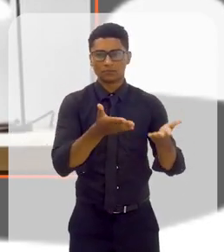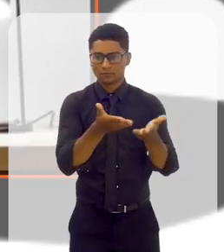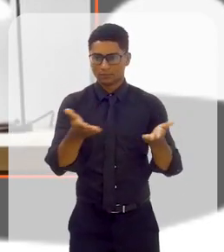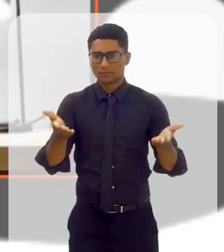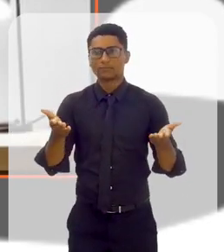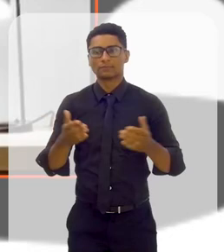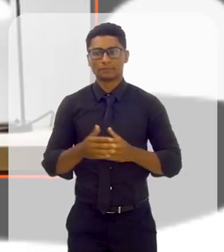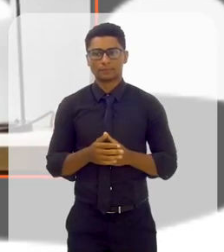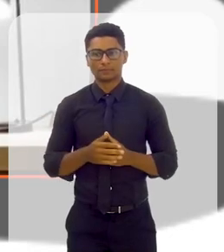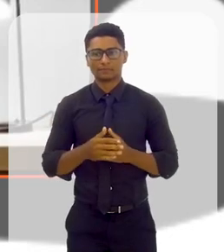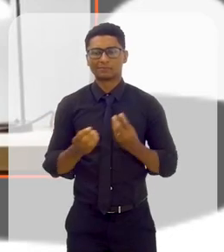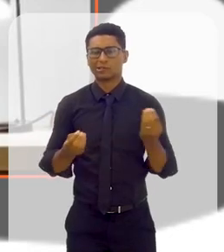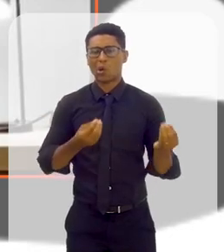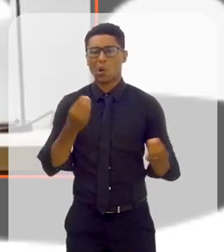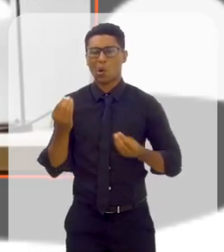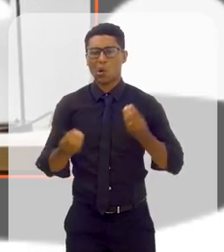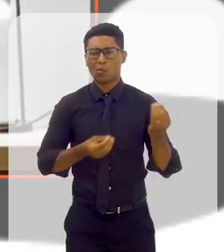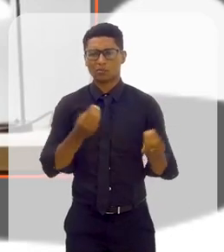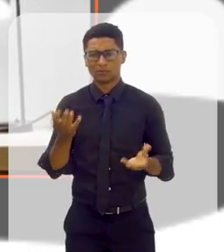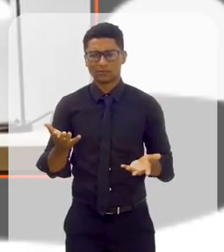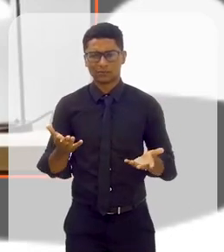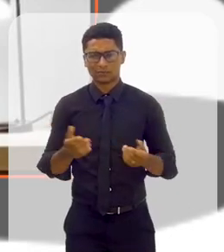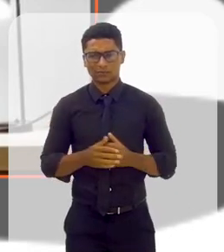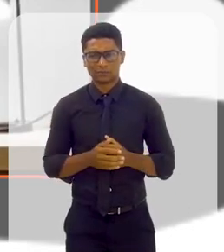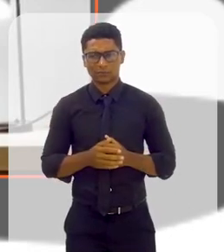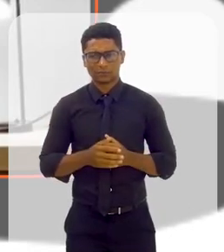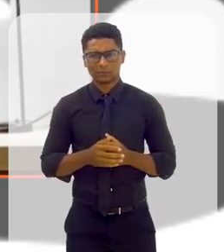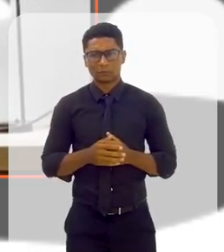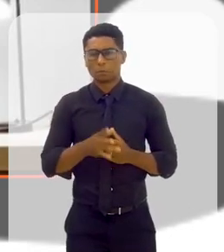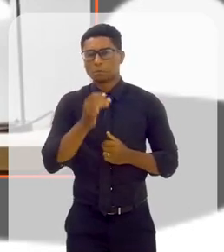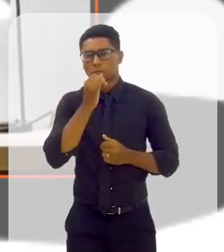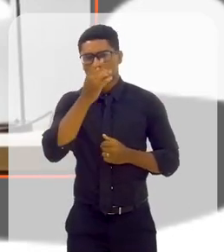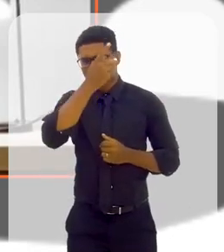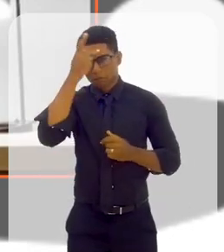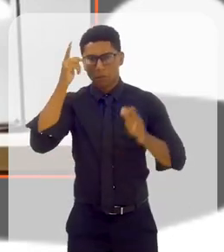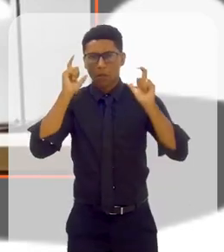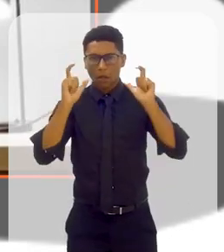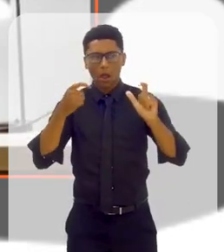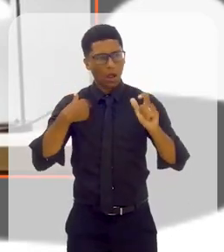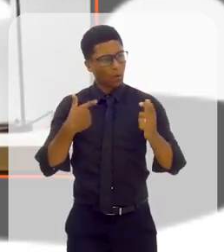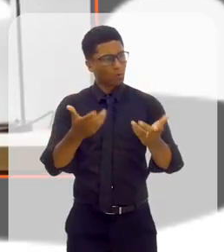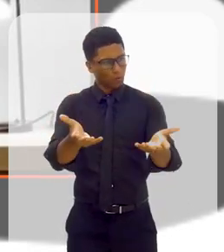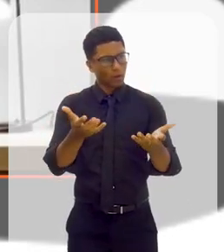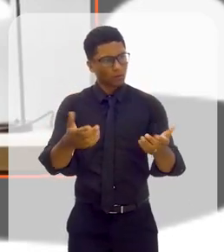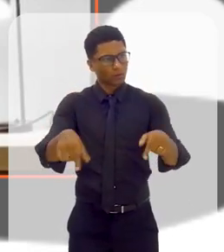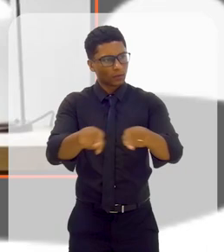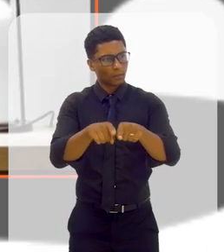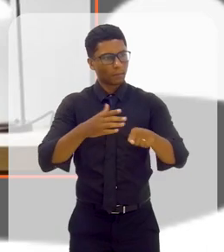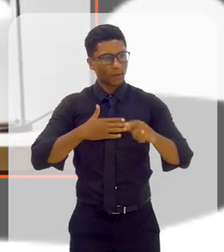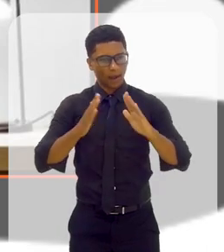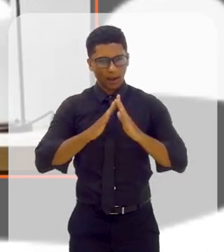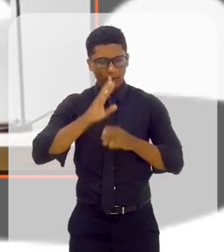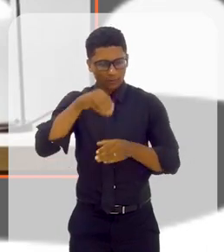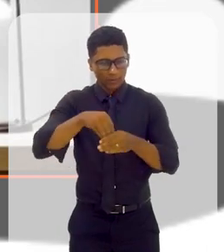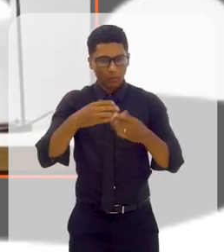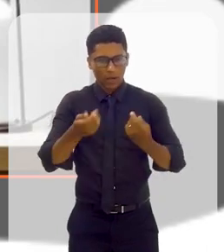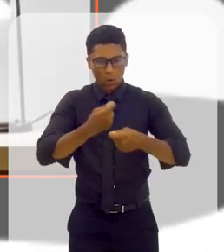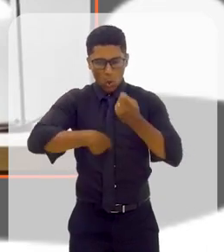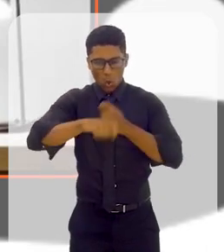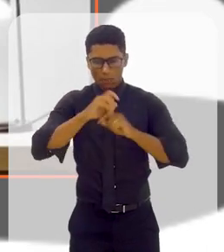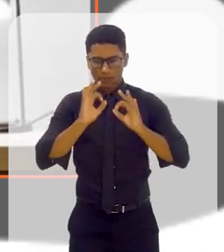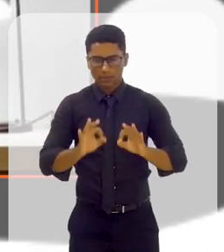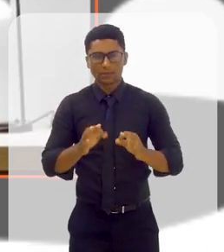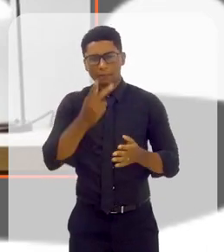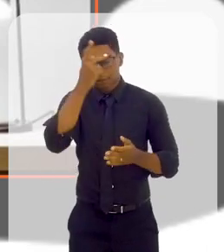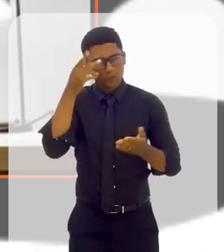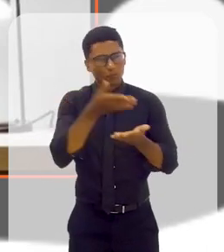eficientizadas. Como isso funciona? Quem quer aplicar para isso? Quem nos assiste falou, eu também quero ter a minha residência eficiente. Qual é o processo que